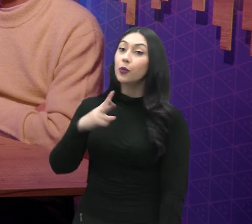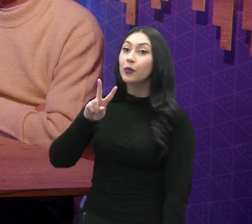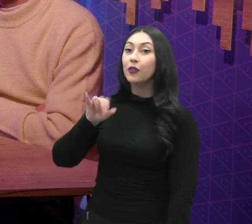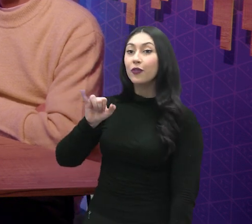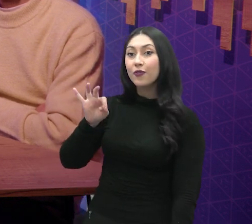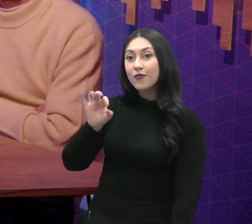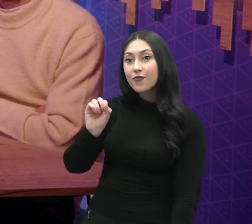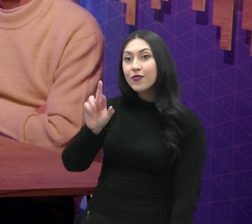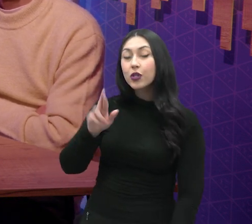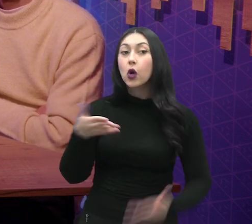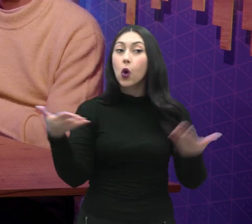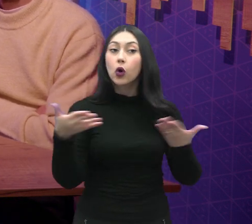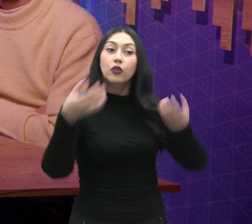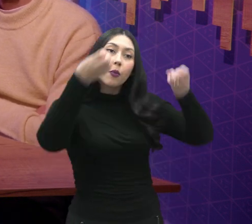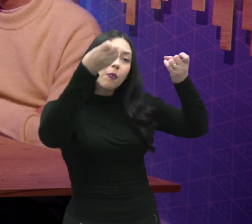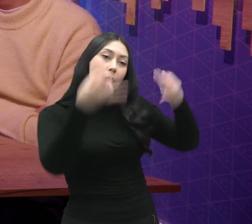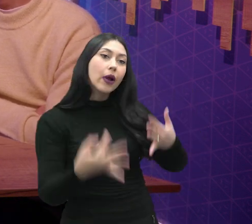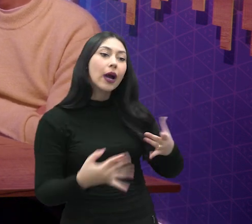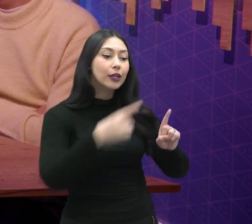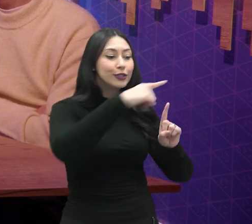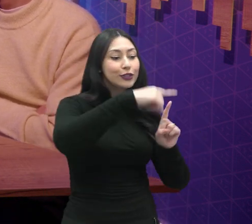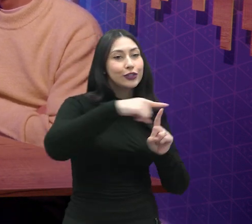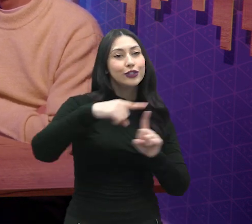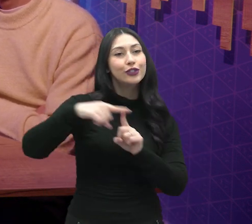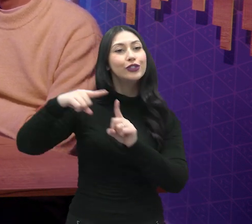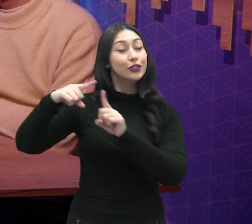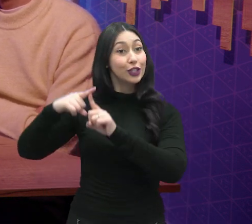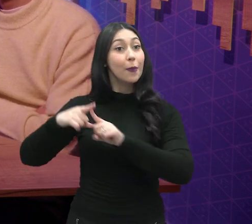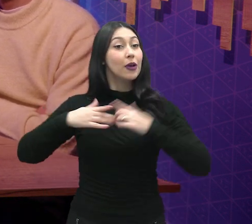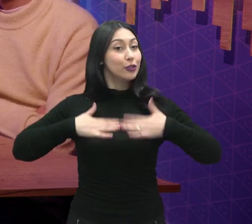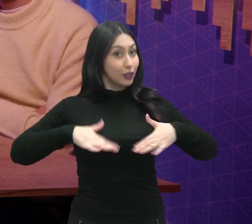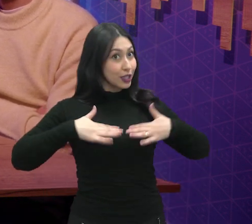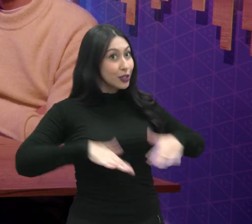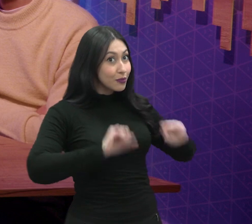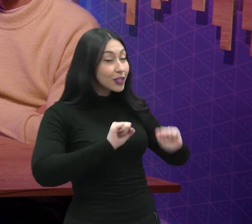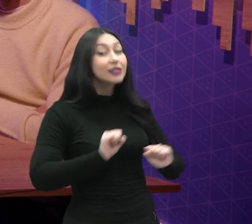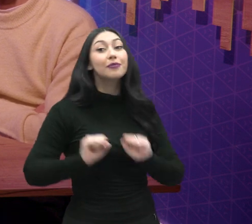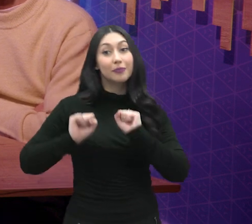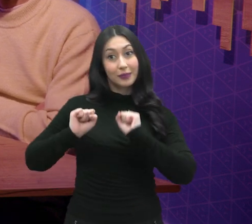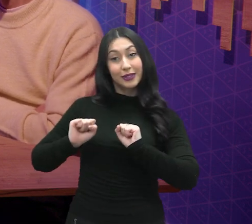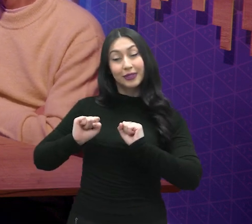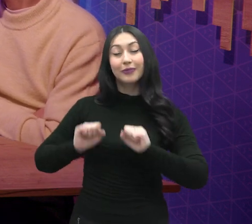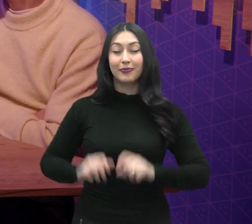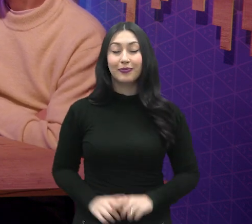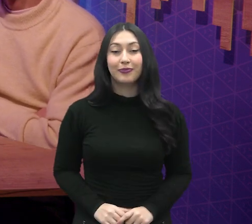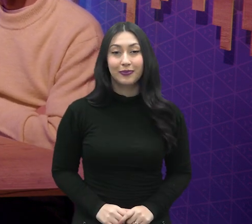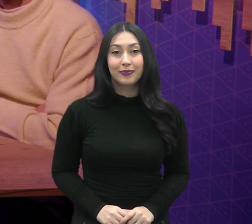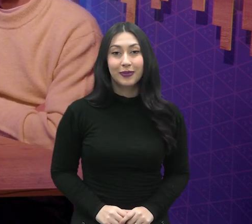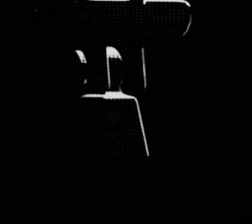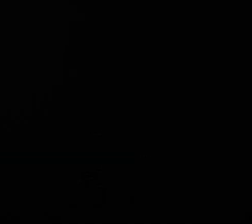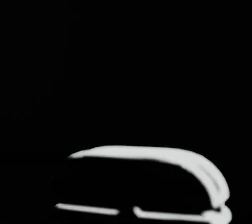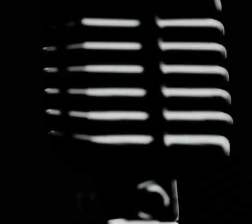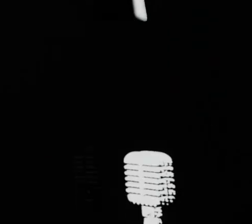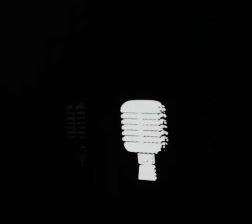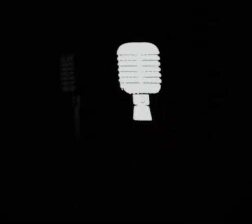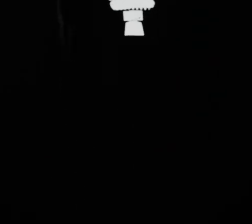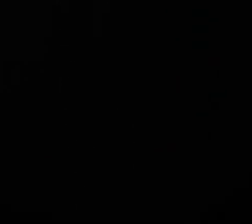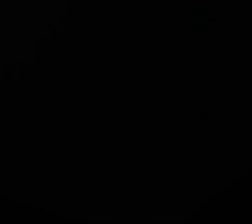Eu sou o Vitor Krieger. E no programa de hoje a gente vai falar sobre tipos de descanso, pode ser? Pode ser.